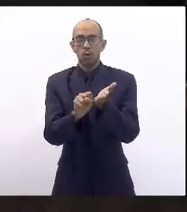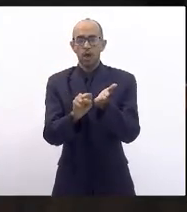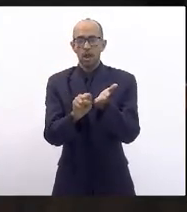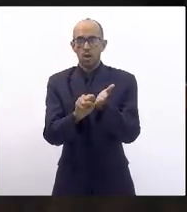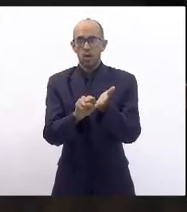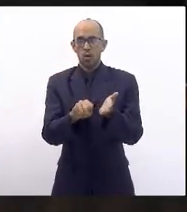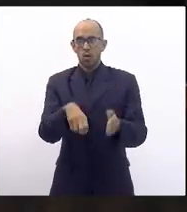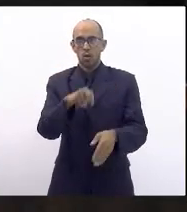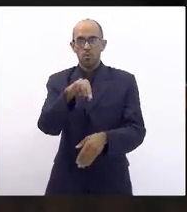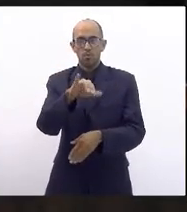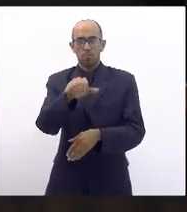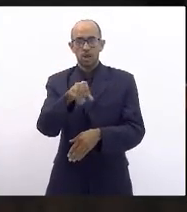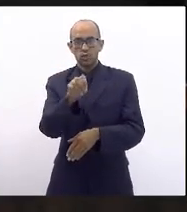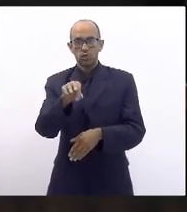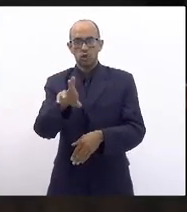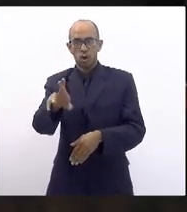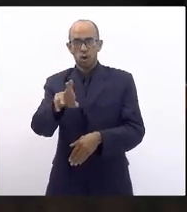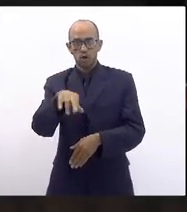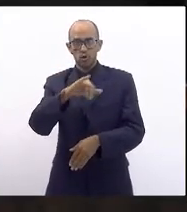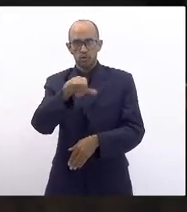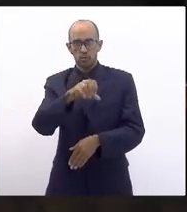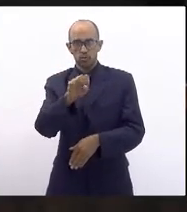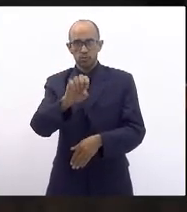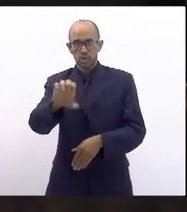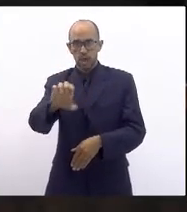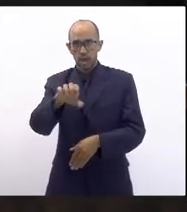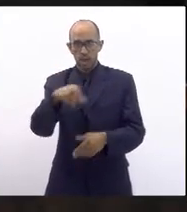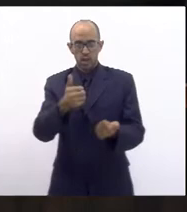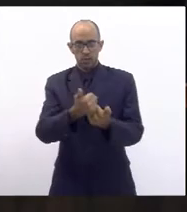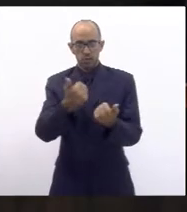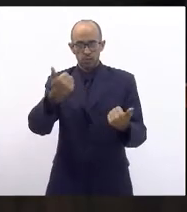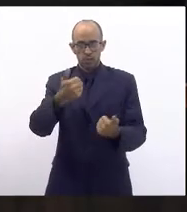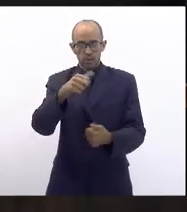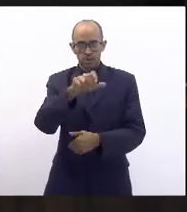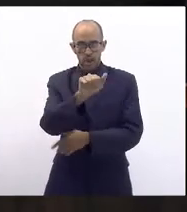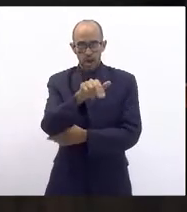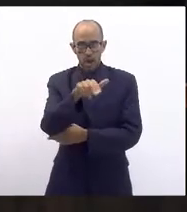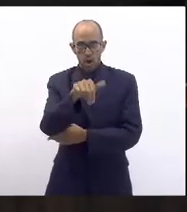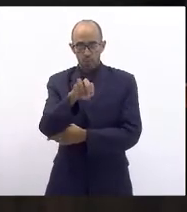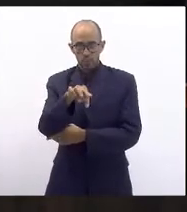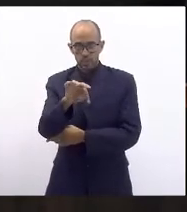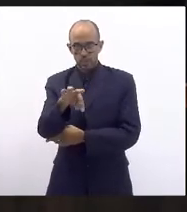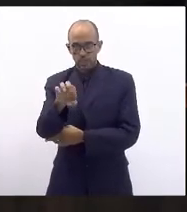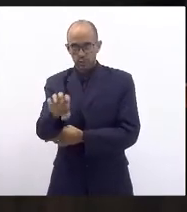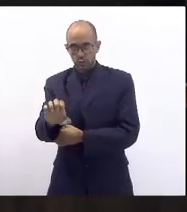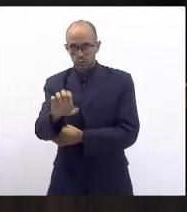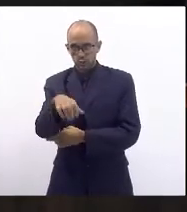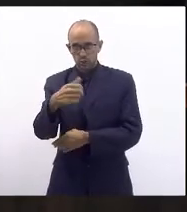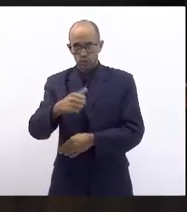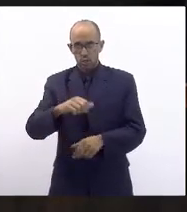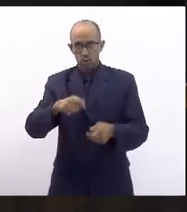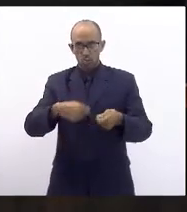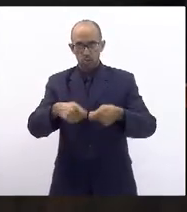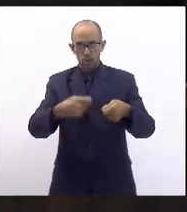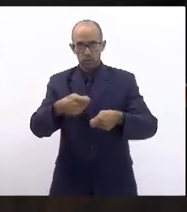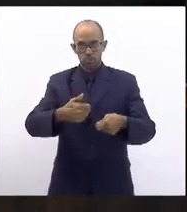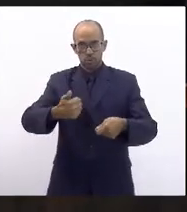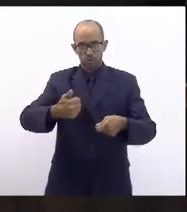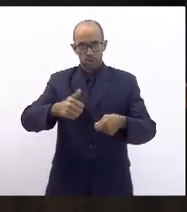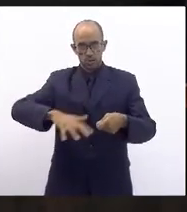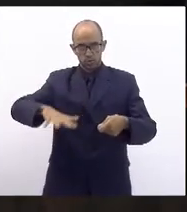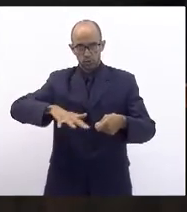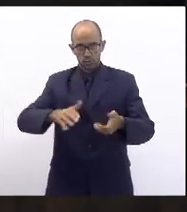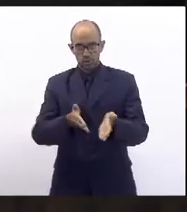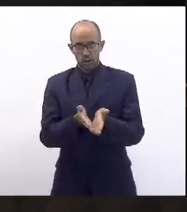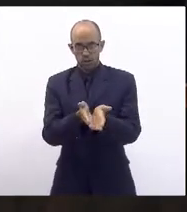ar José Madureira Júnior Seja bem vindo meu irmão vice-almirante Eduardo Machado Vasco e comandante do 1º Distrito Naval